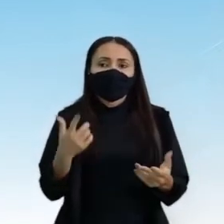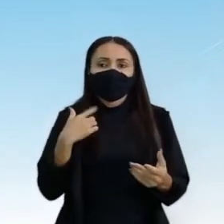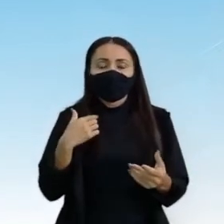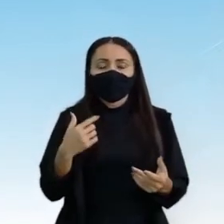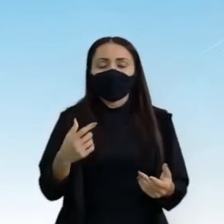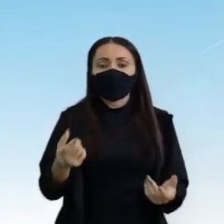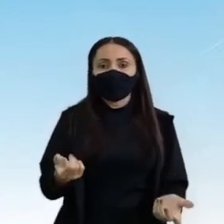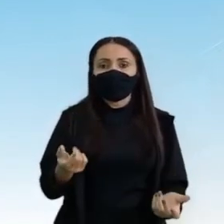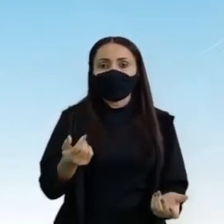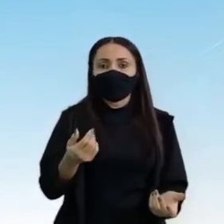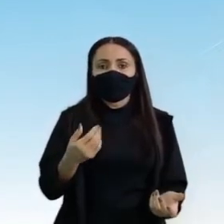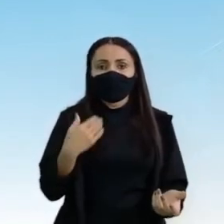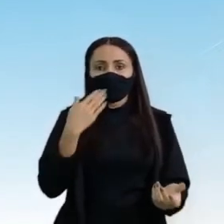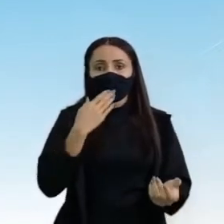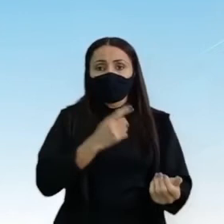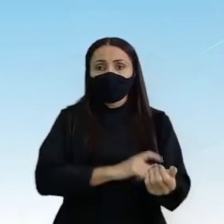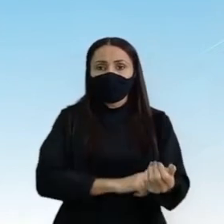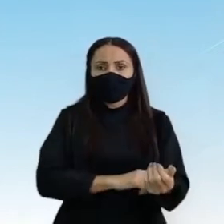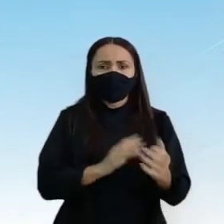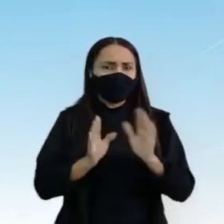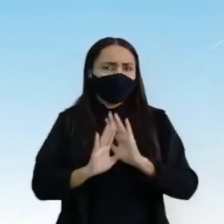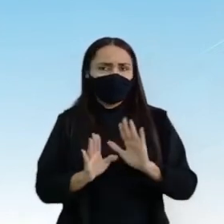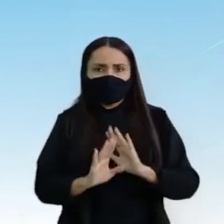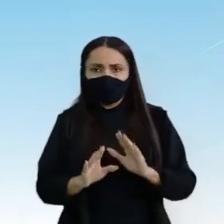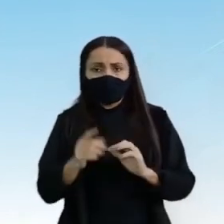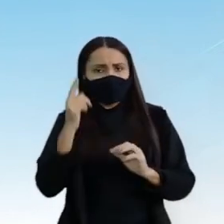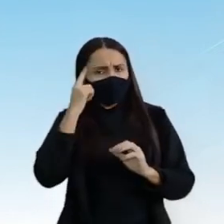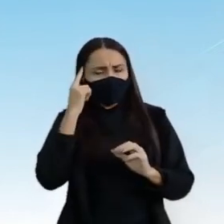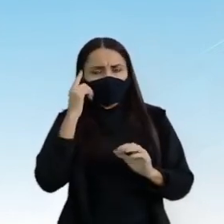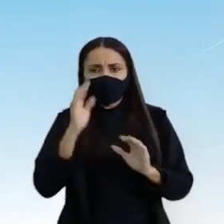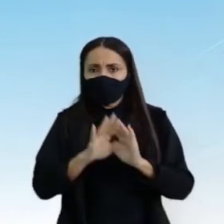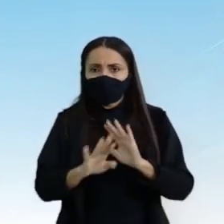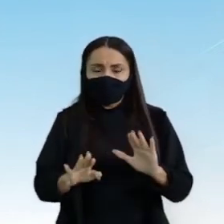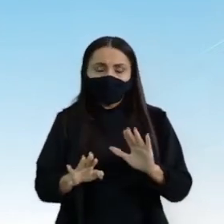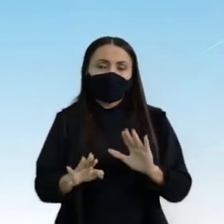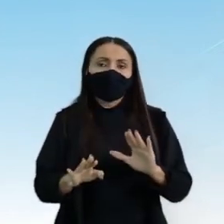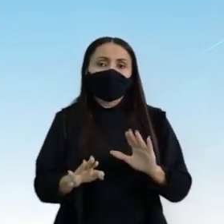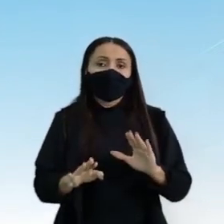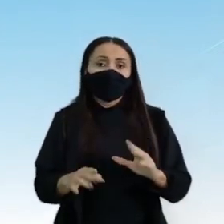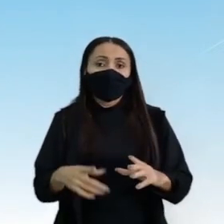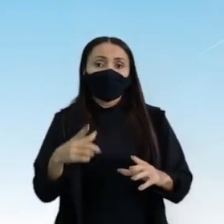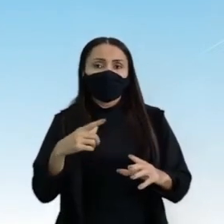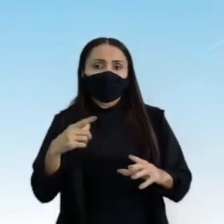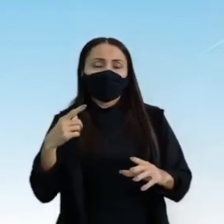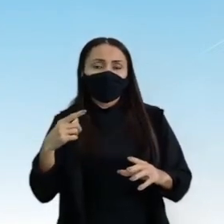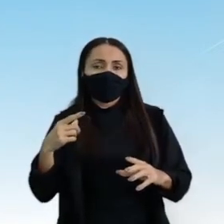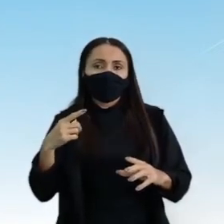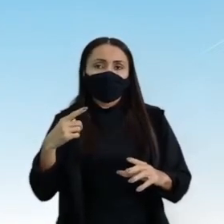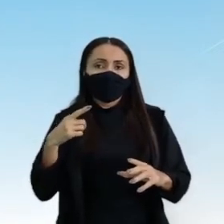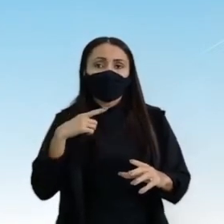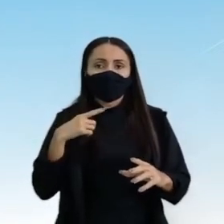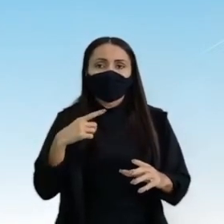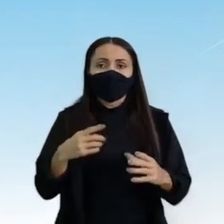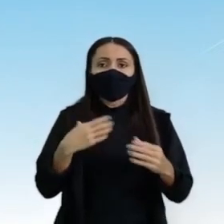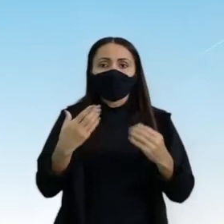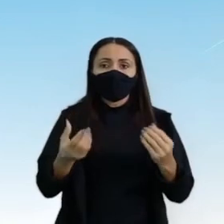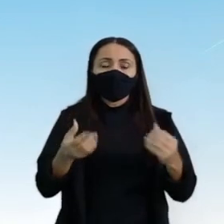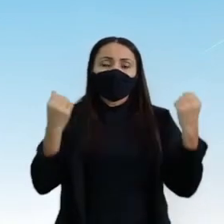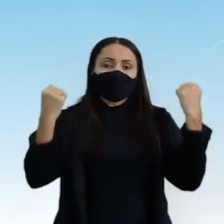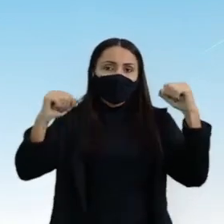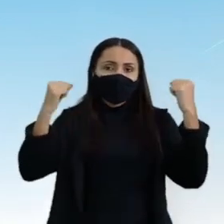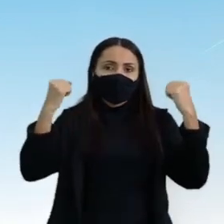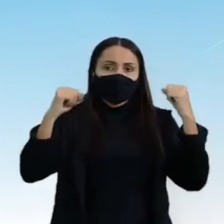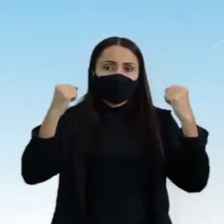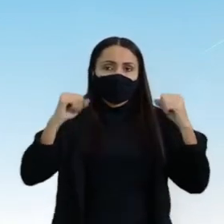diabetes, então eu não vou fazer atividade física. Não é por aí que a gente tem que pensar. Tem que pensar o seguinte: eu tenho a predisposição, mas através da atividade eu